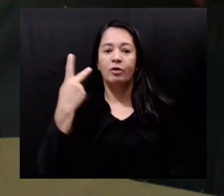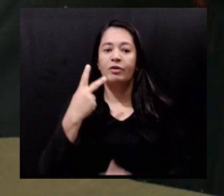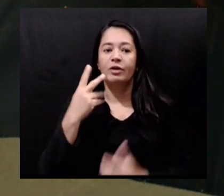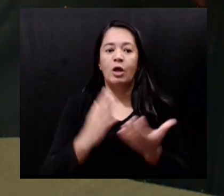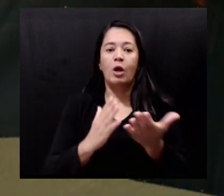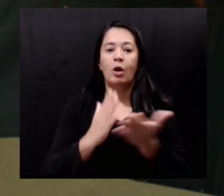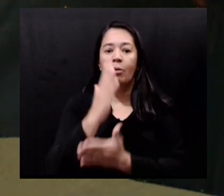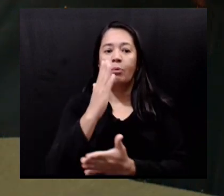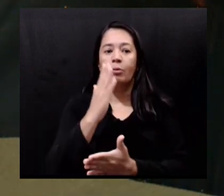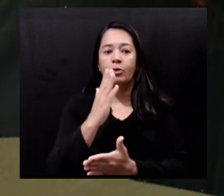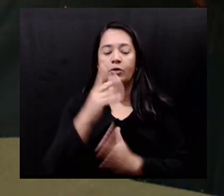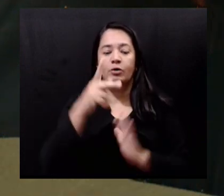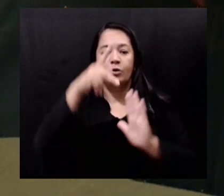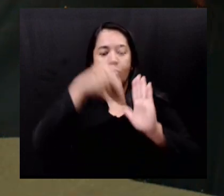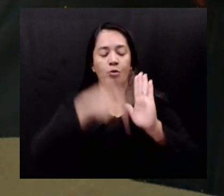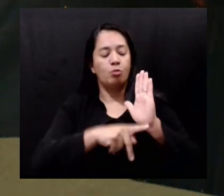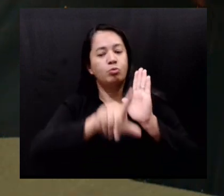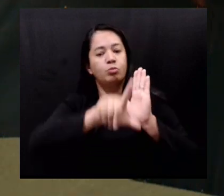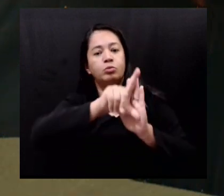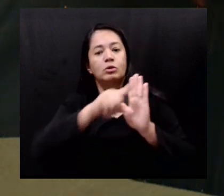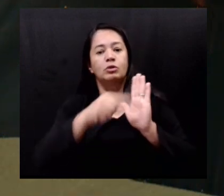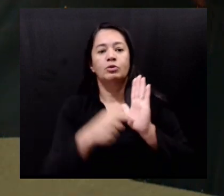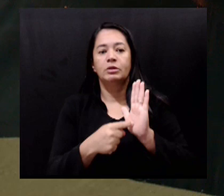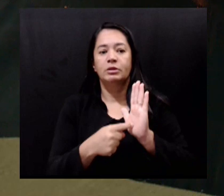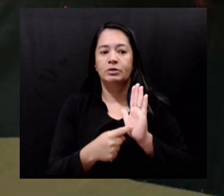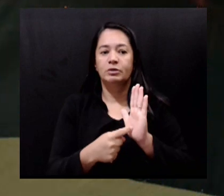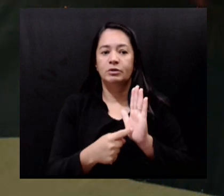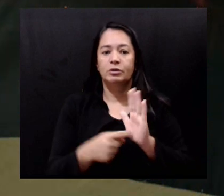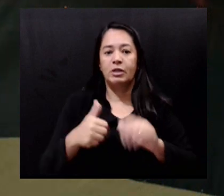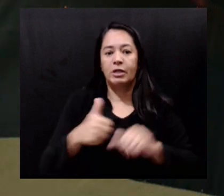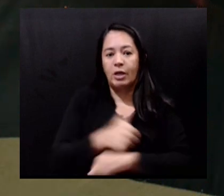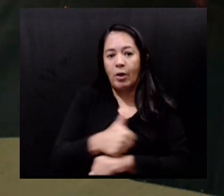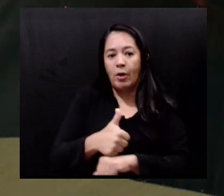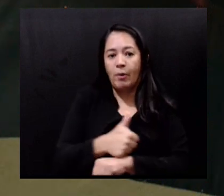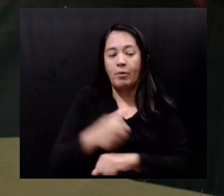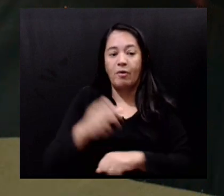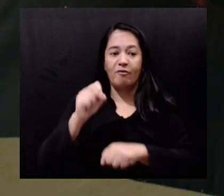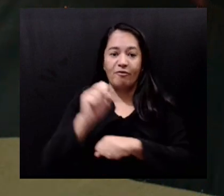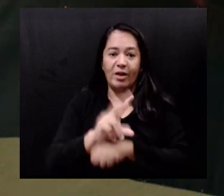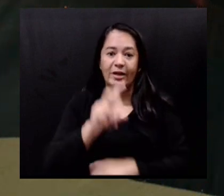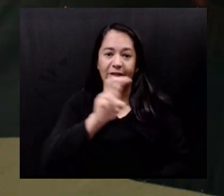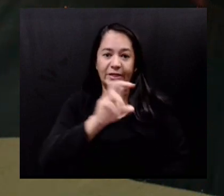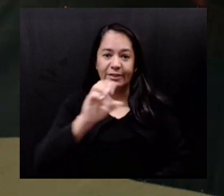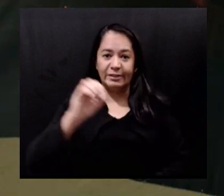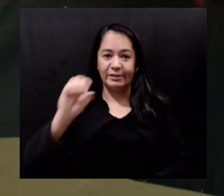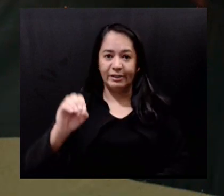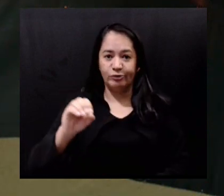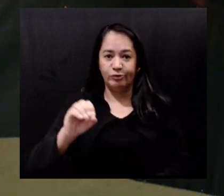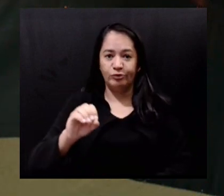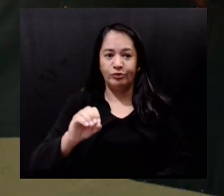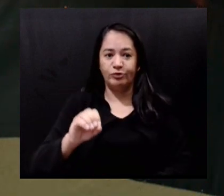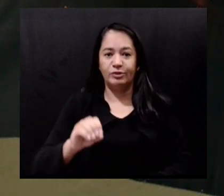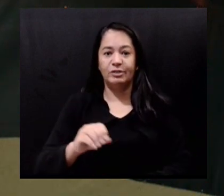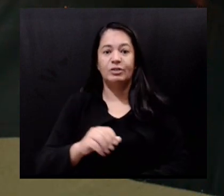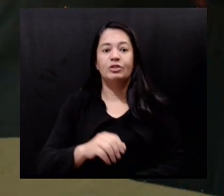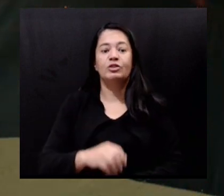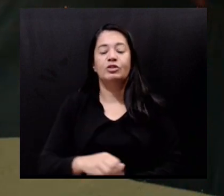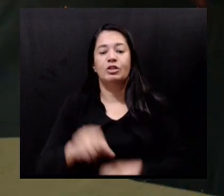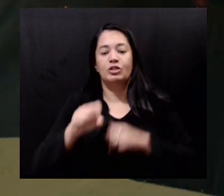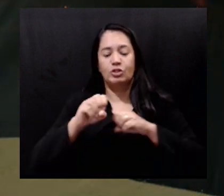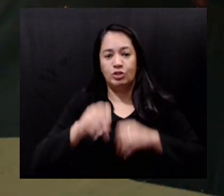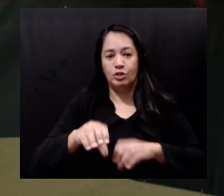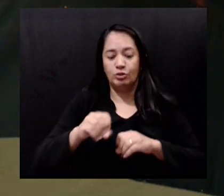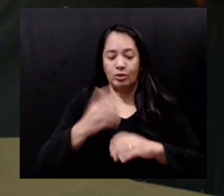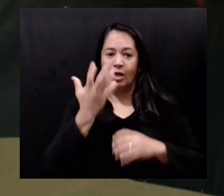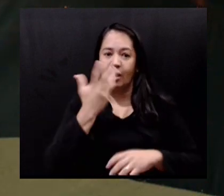projeto que institui 500 cargos efetivos de agente de educação infantil. Essa aprovação foi ontem, na